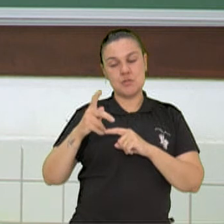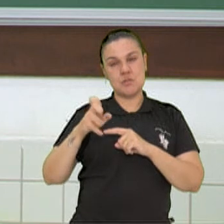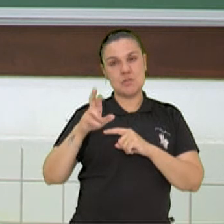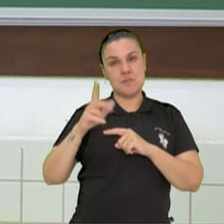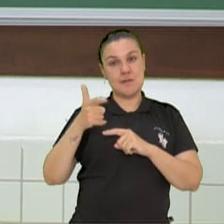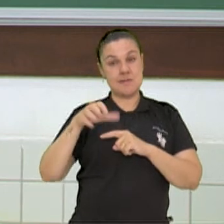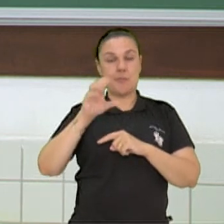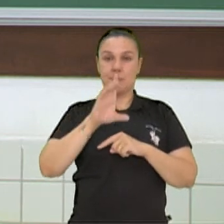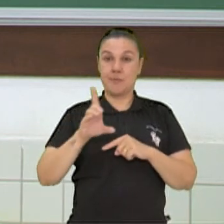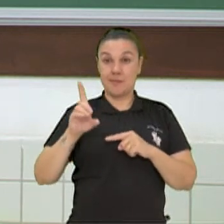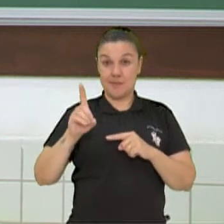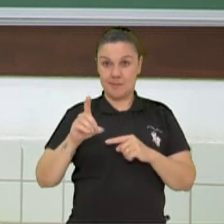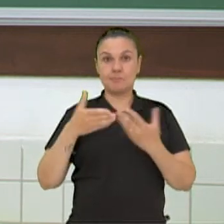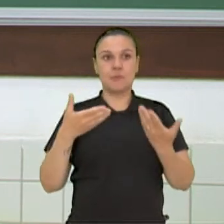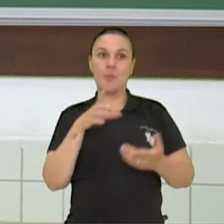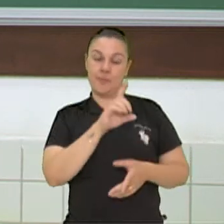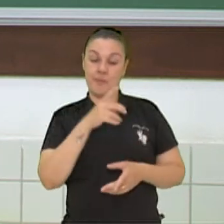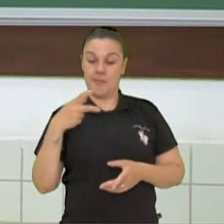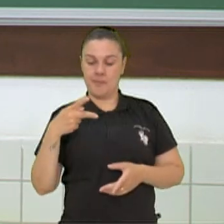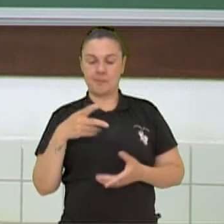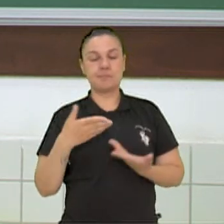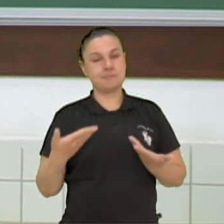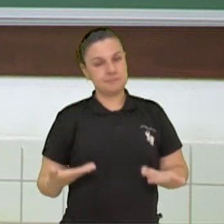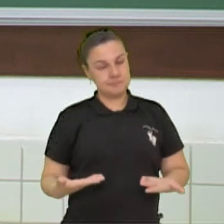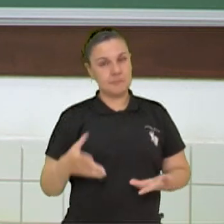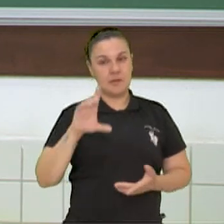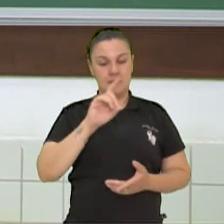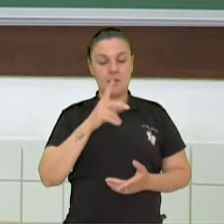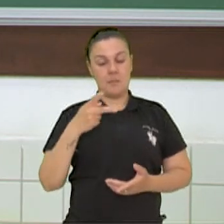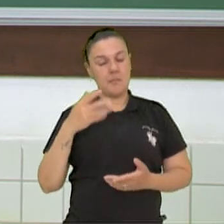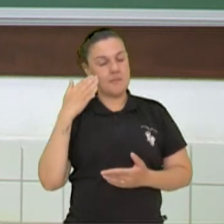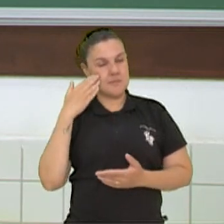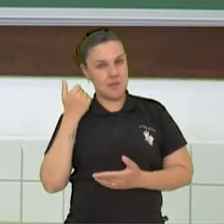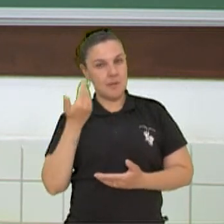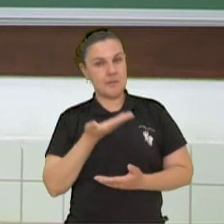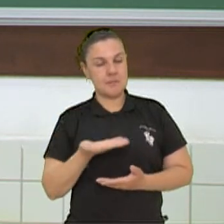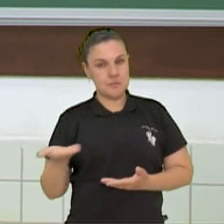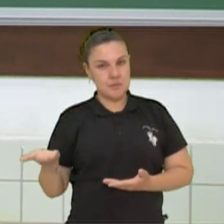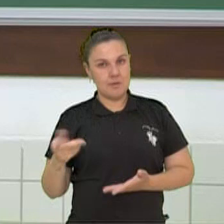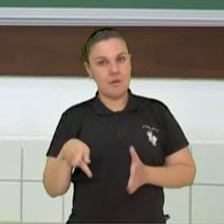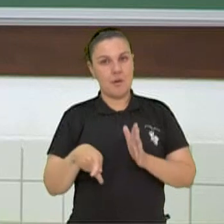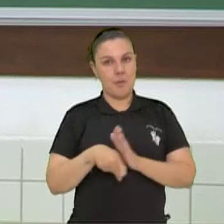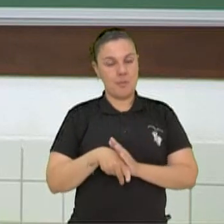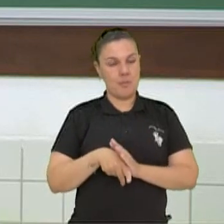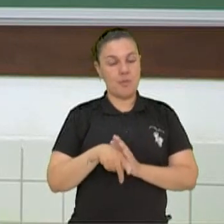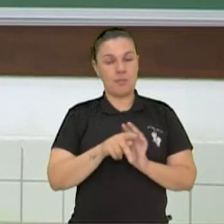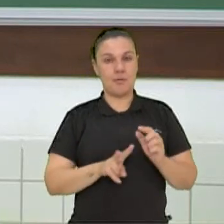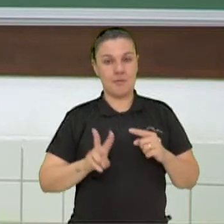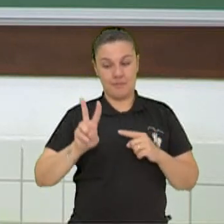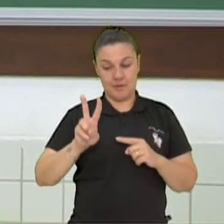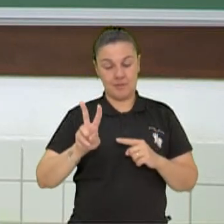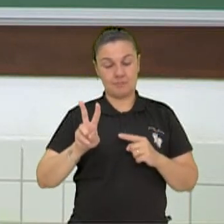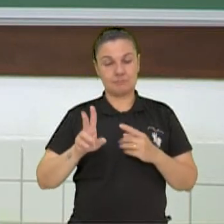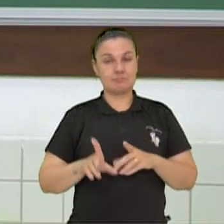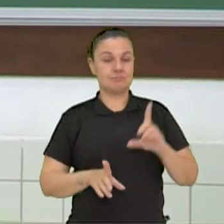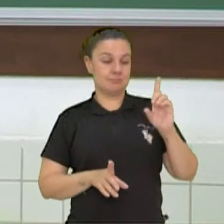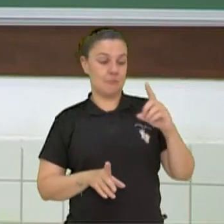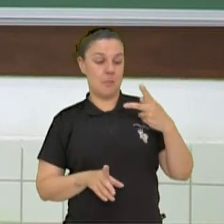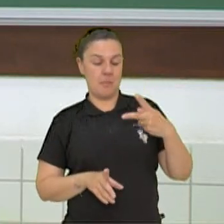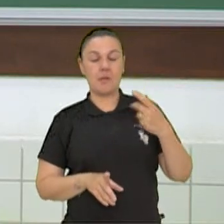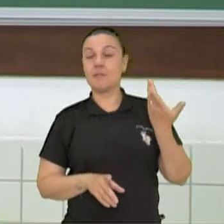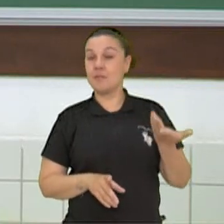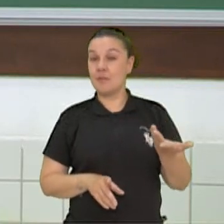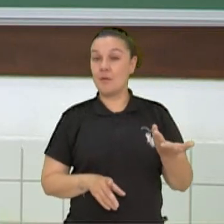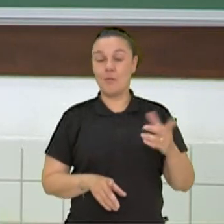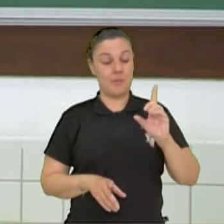Aproximadamente. Atleta B, aproximadamente. Atleta C, aproximadamente. Então nós temos aqui O atleta B foi o mais regular, por seu desvio padrão